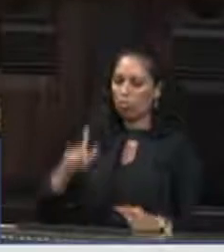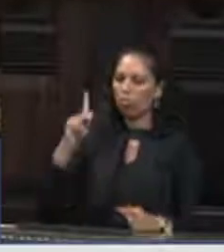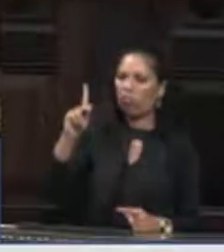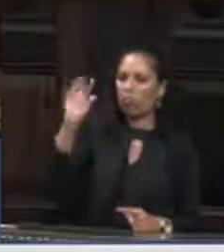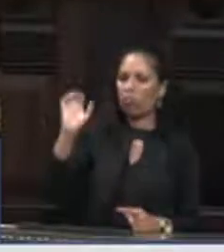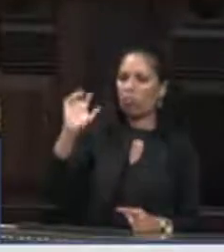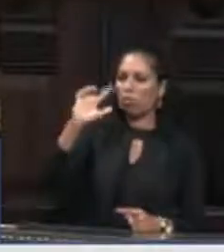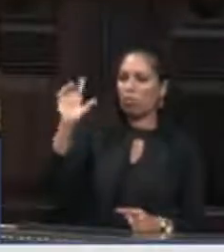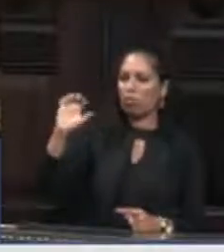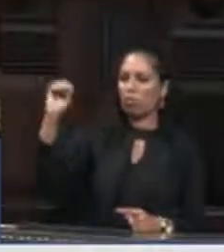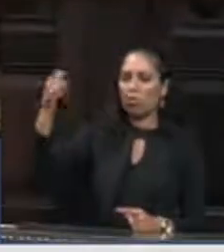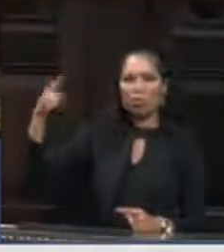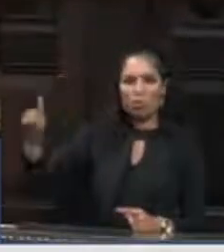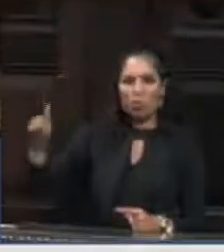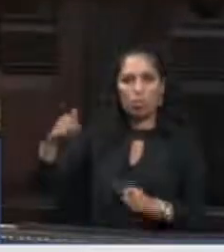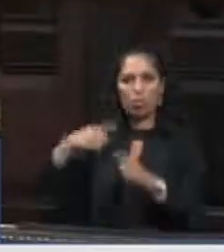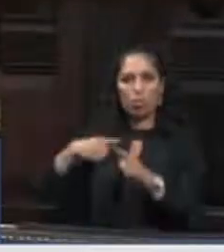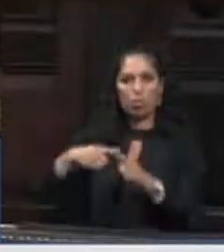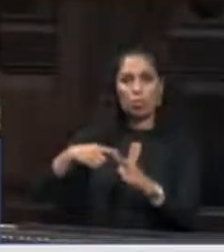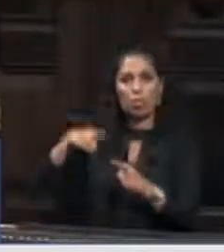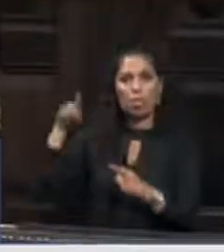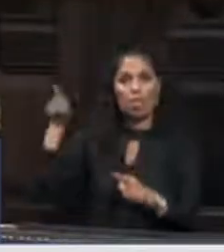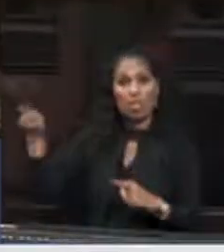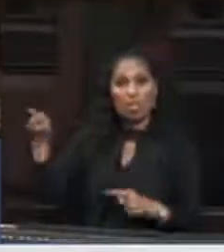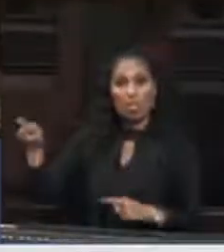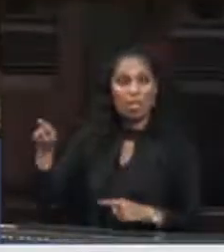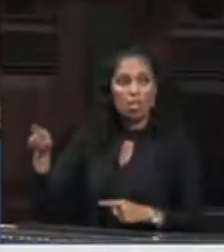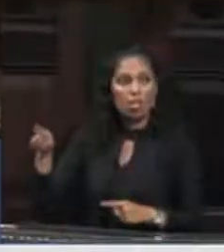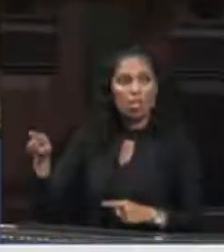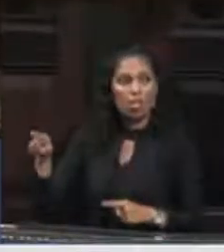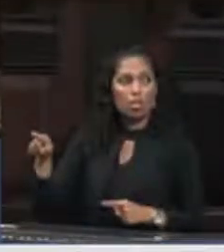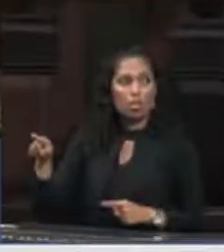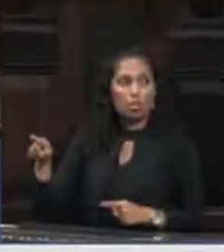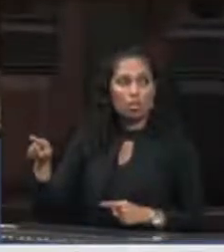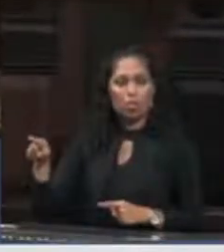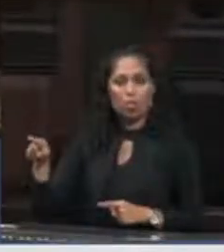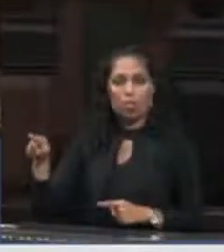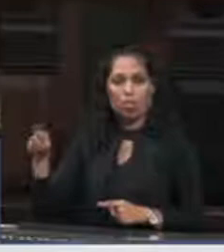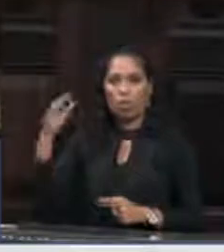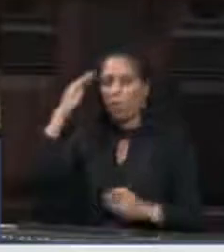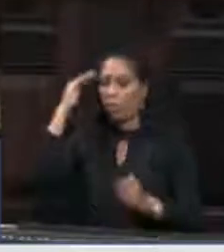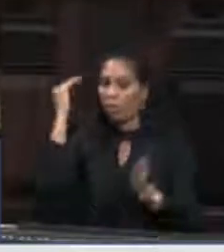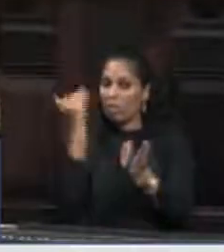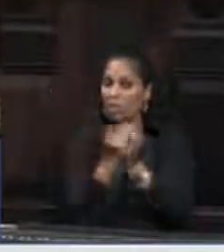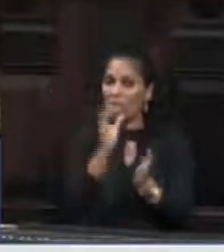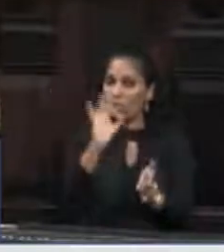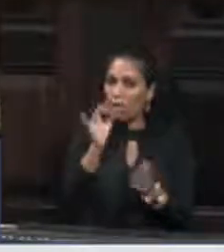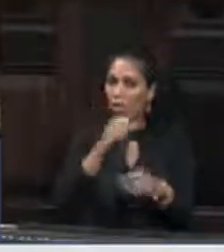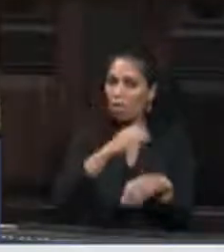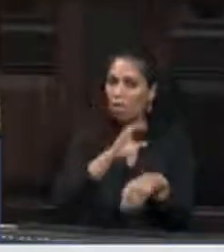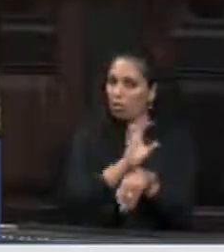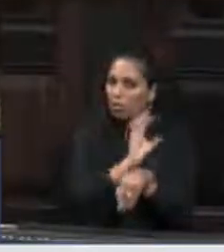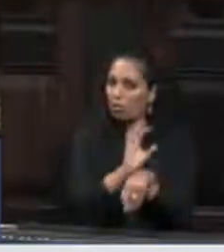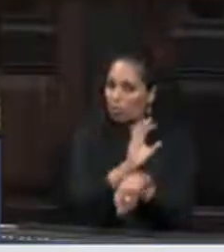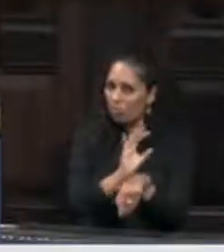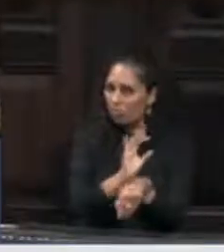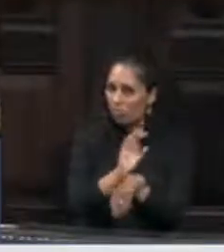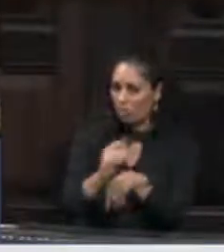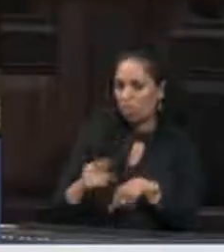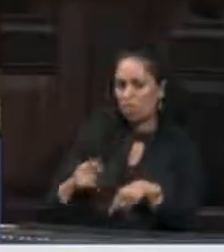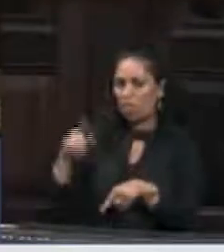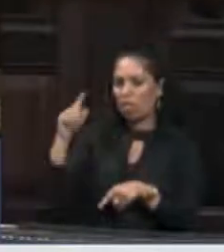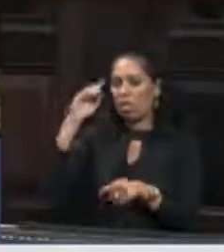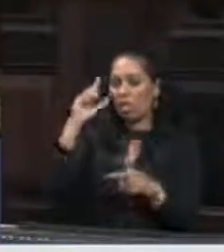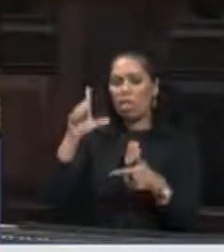que foi useiro e vezeiro da prática de descumprir a Constituição, de desconsiderar a